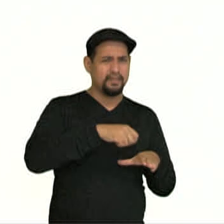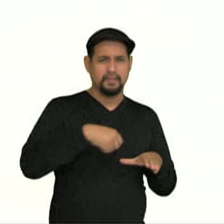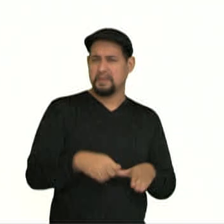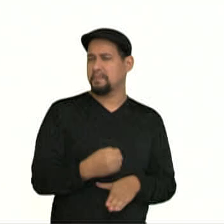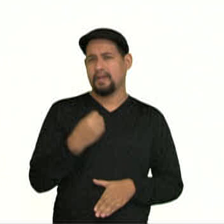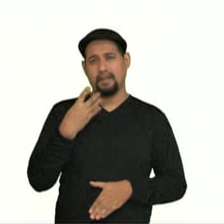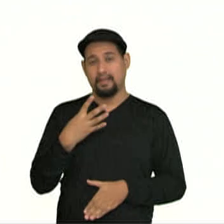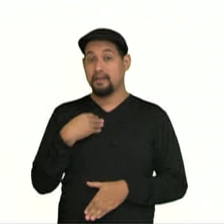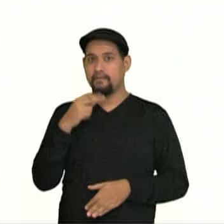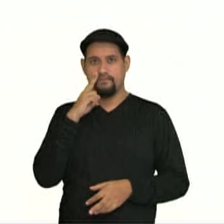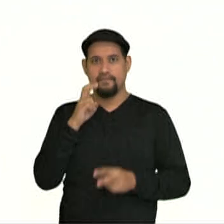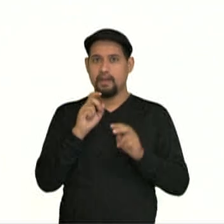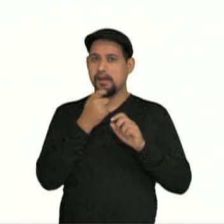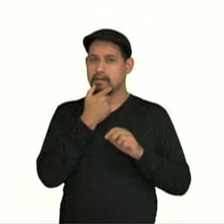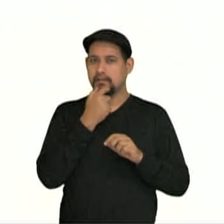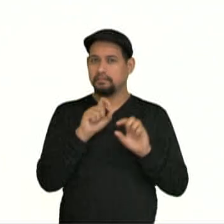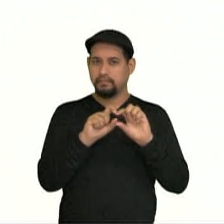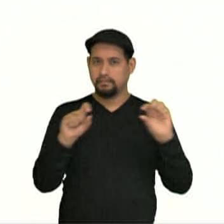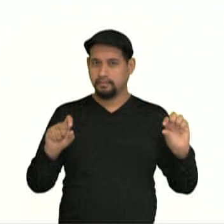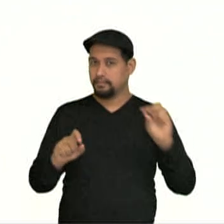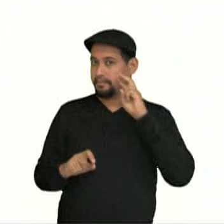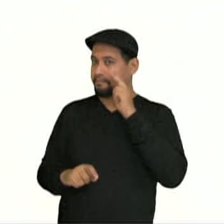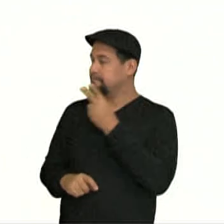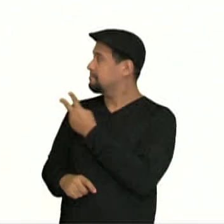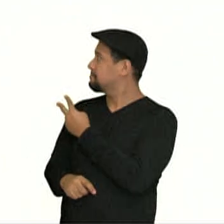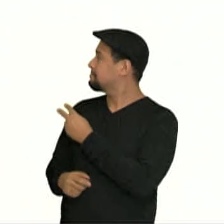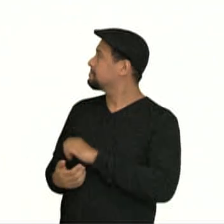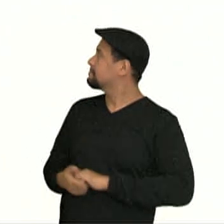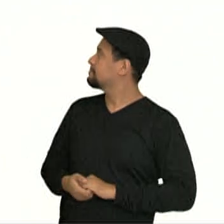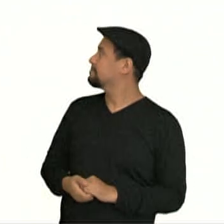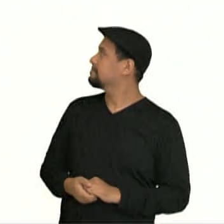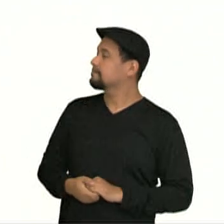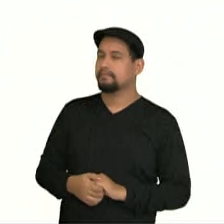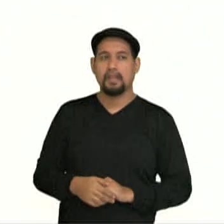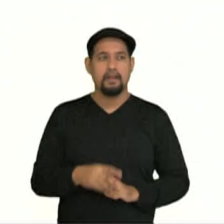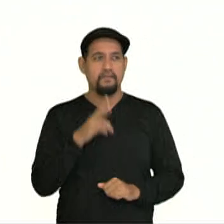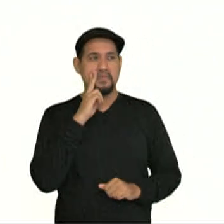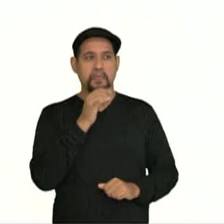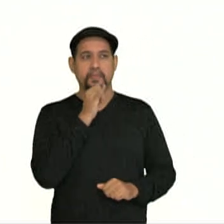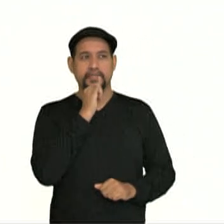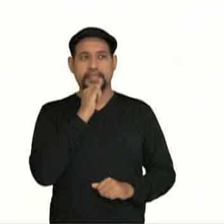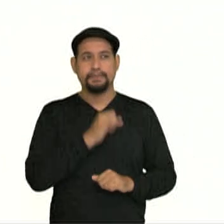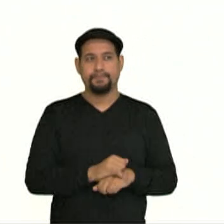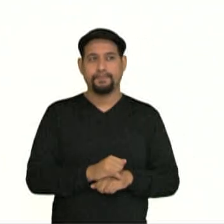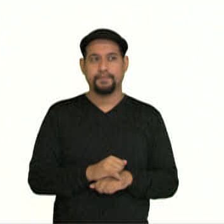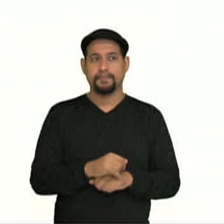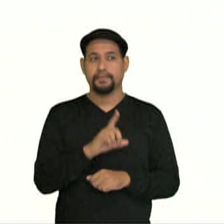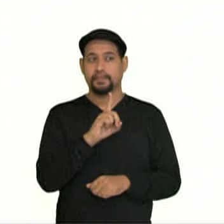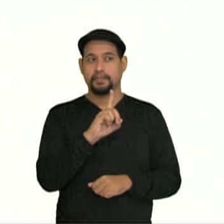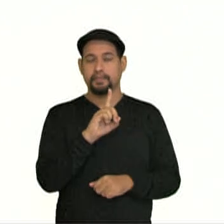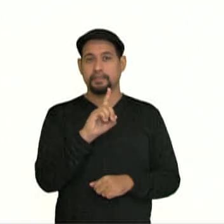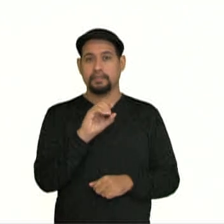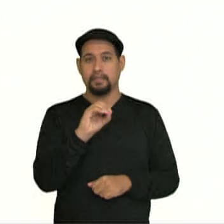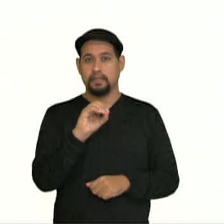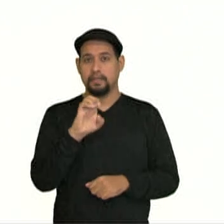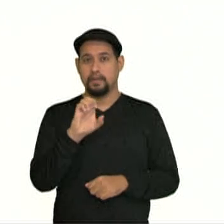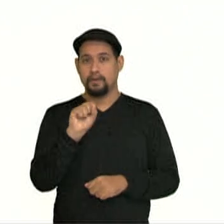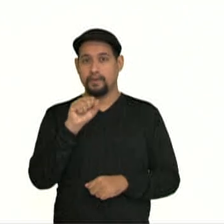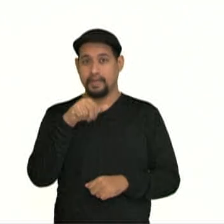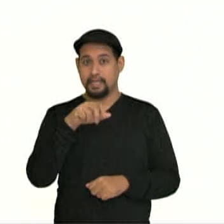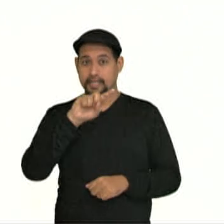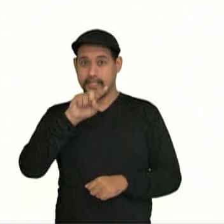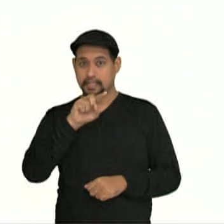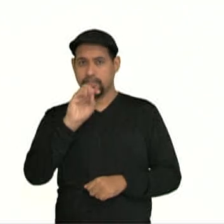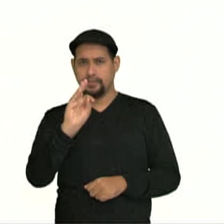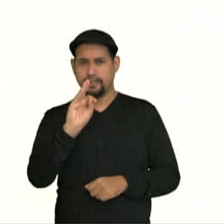eu adicionei a partícula does, o not, na junção doesn't, e o verbo na forma base. They